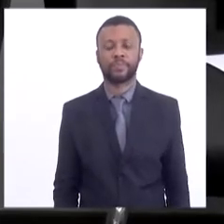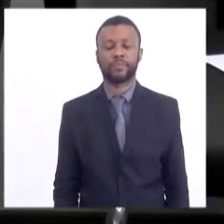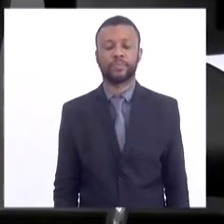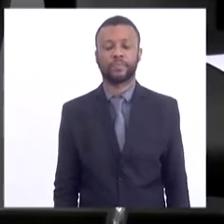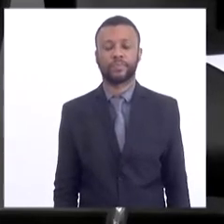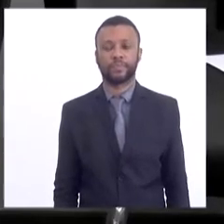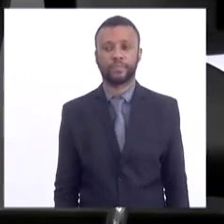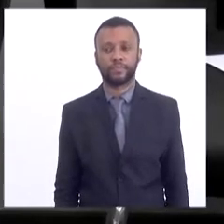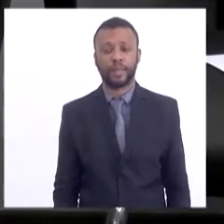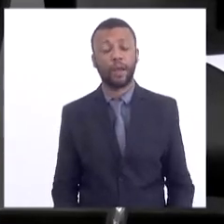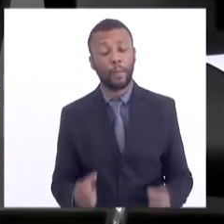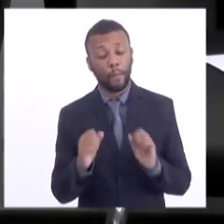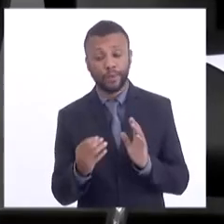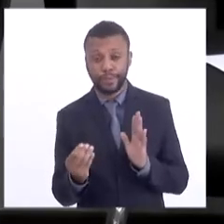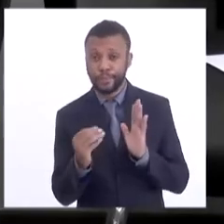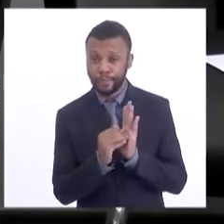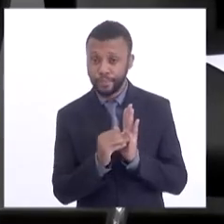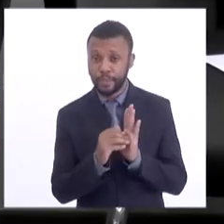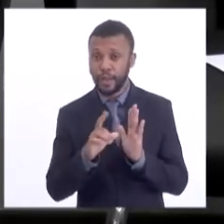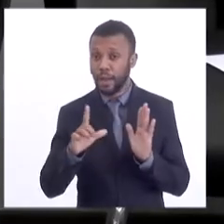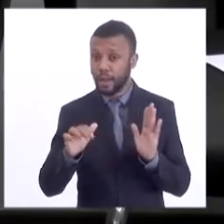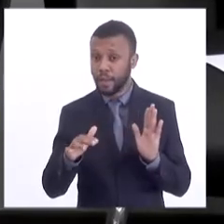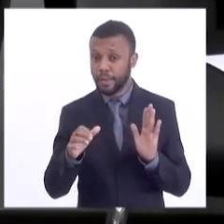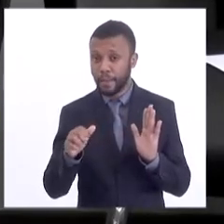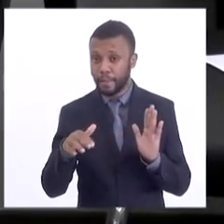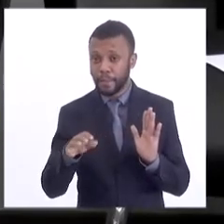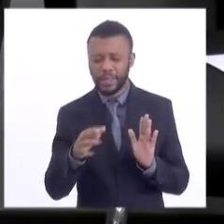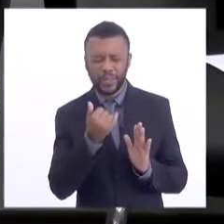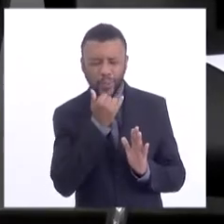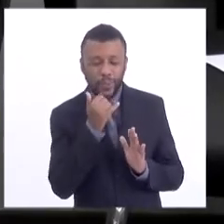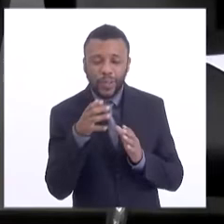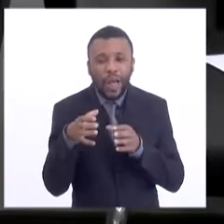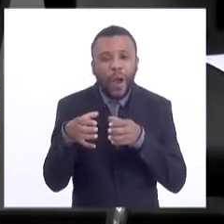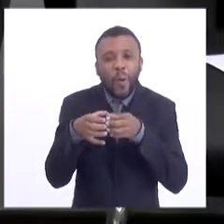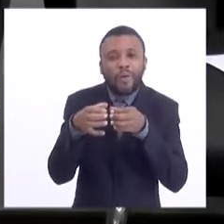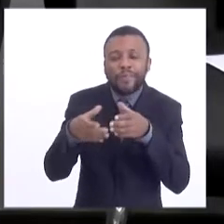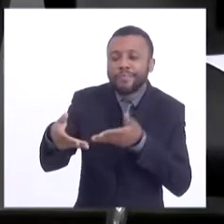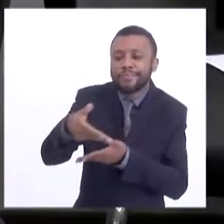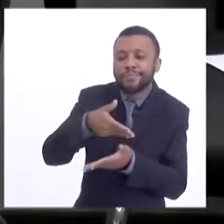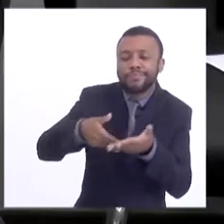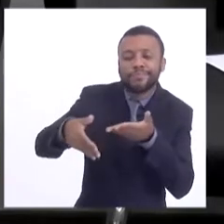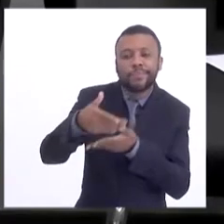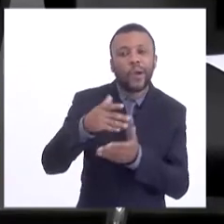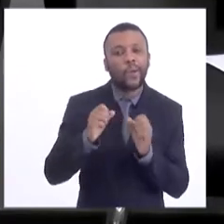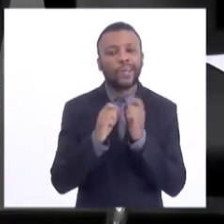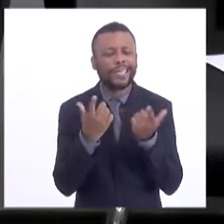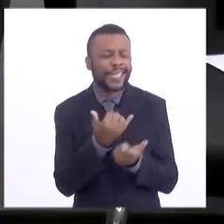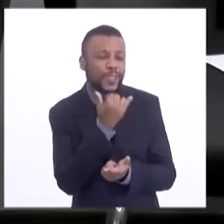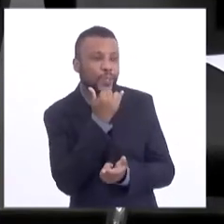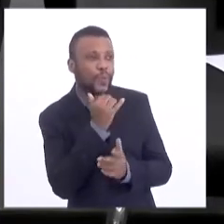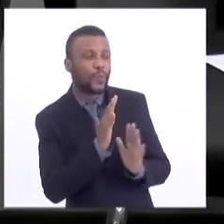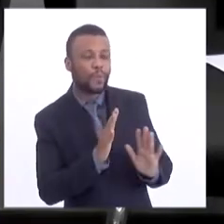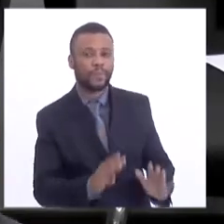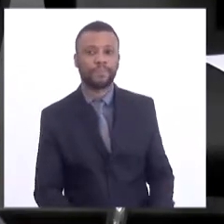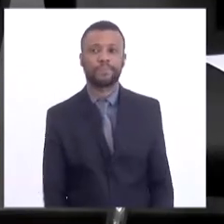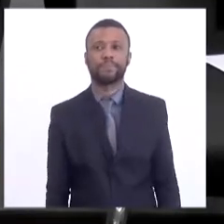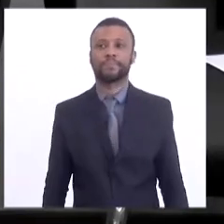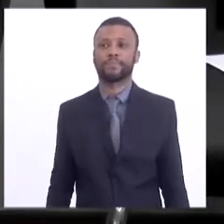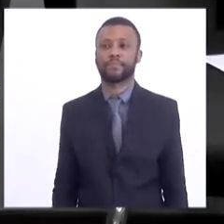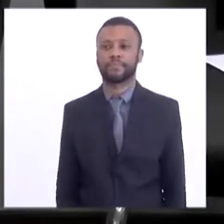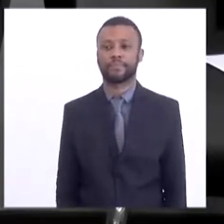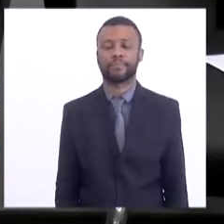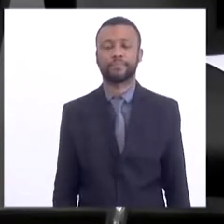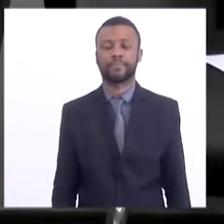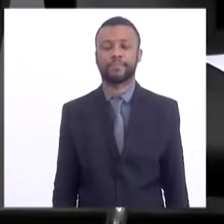pode ser o lançamento em Cruzeta é a nossa convivência aqui para casa que faz isso né desculpa para você que tá